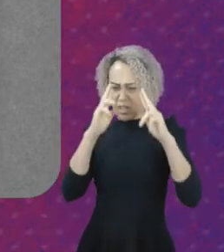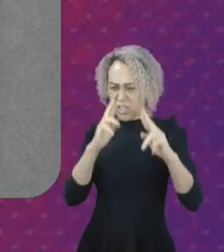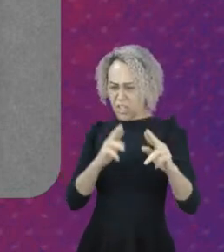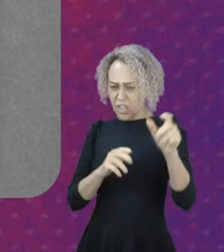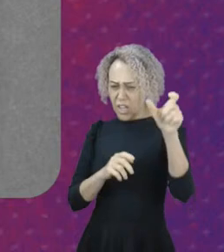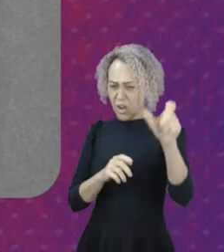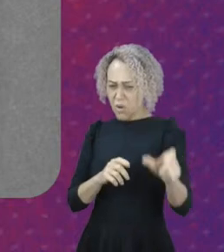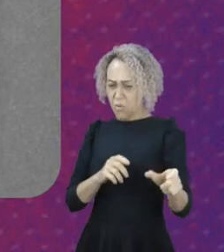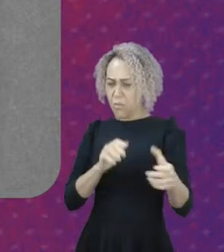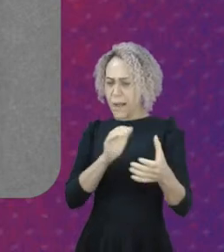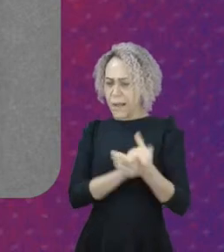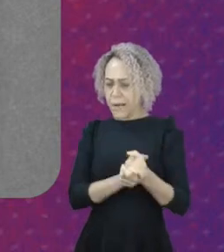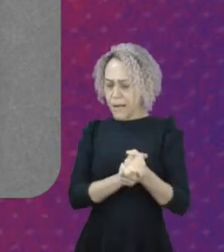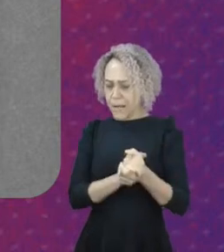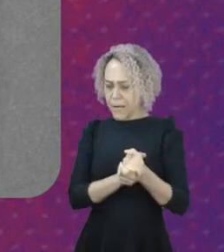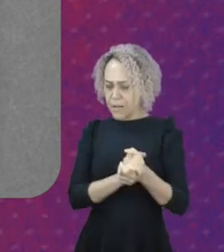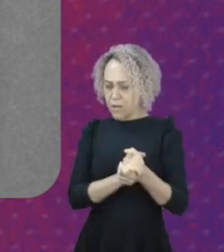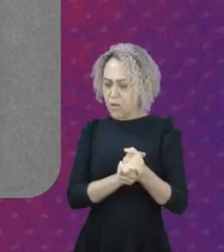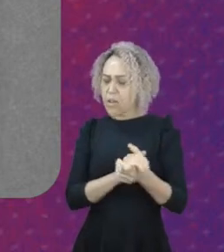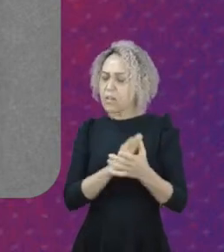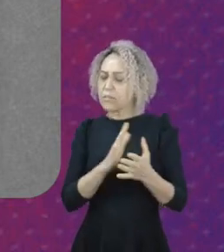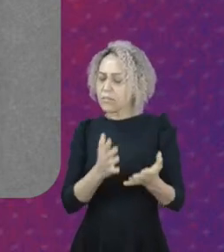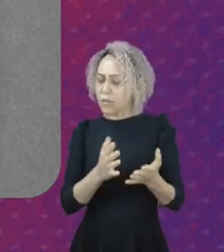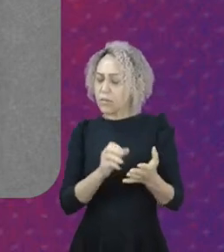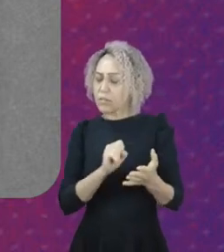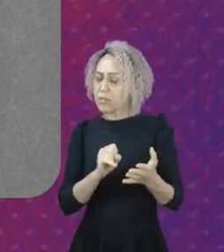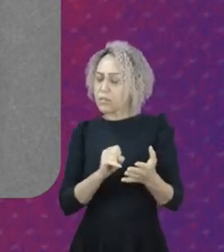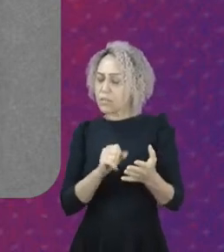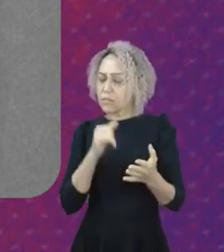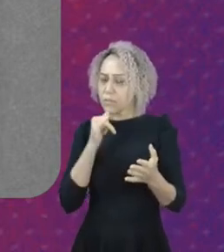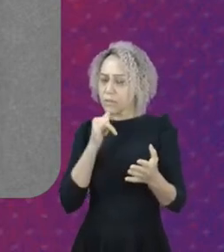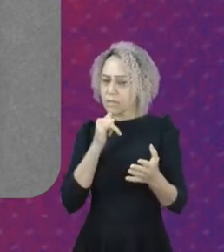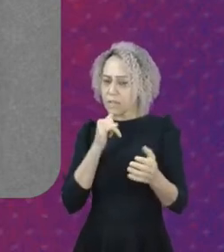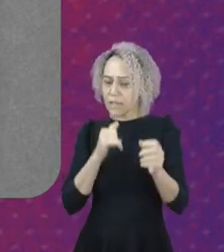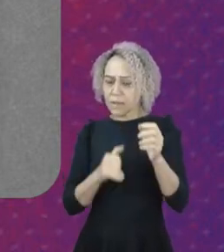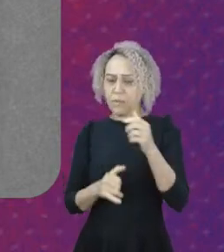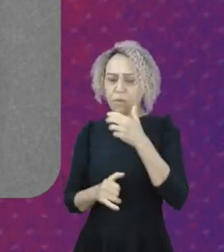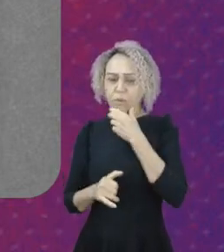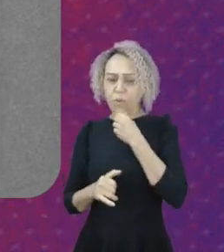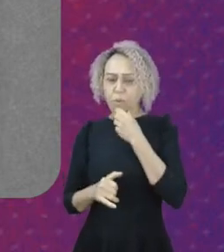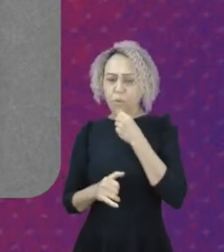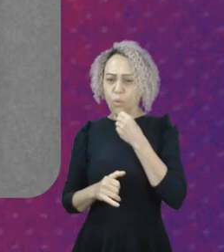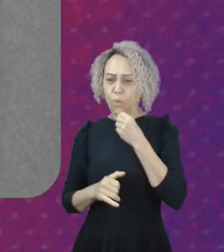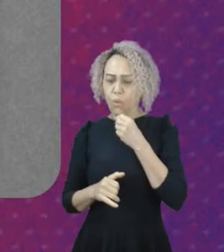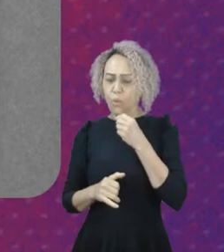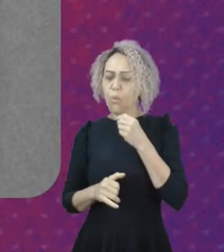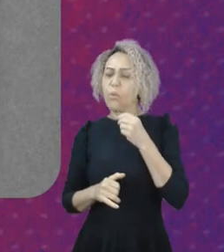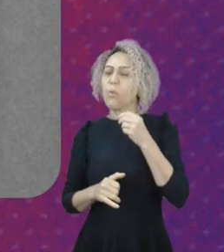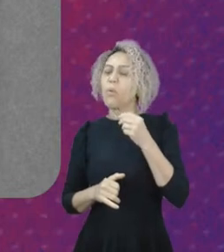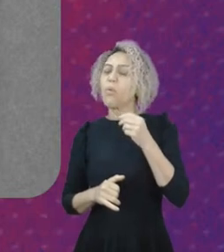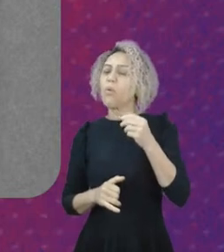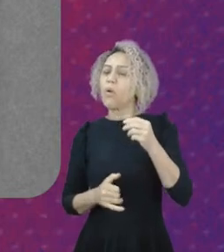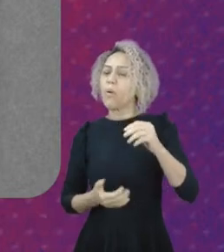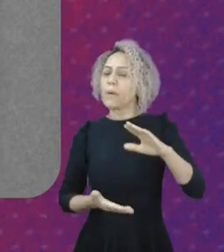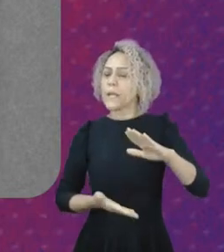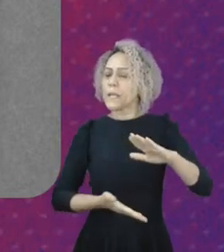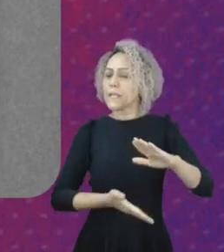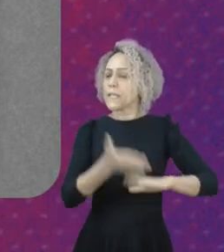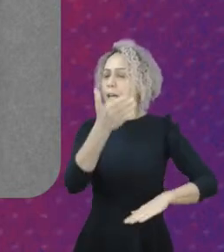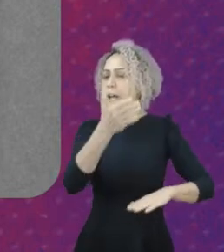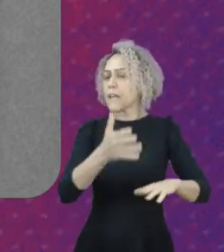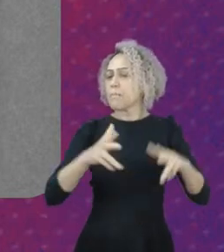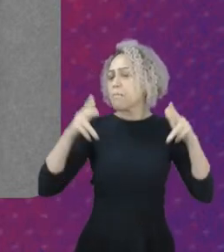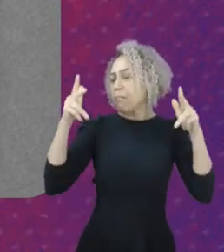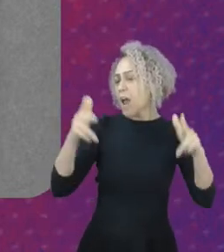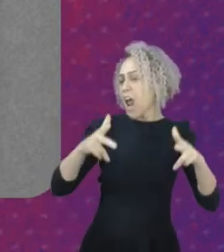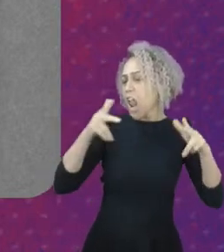homem sair com os amigos e voltar à tarde e da noite, espere o Linda, Cheirosa e Dócil. Então, essas revistas, né?